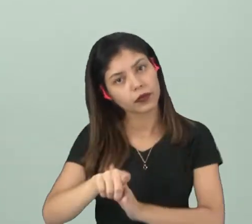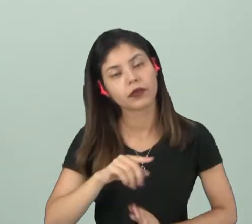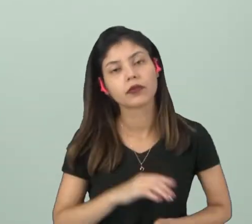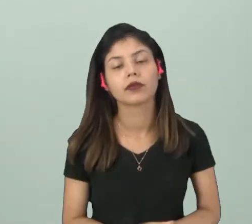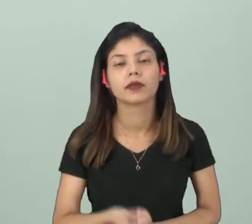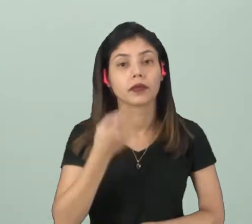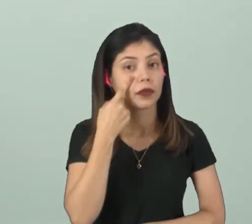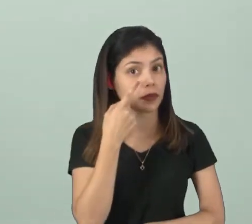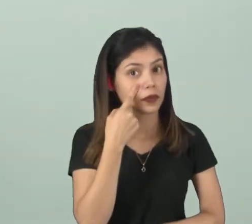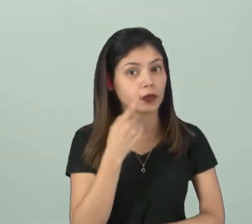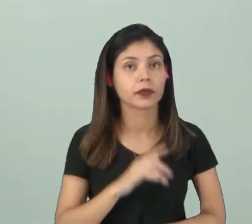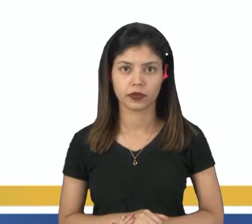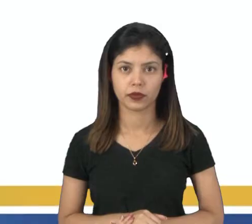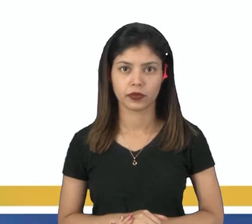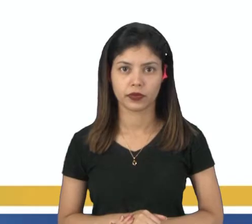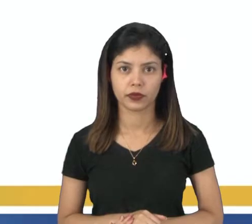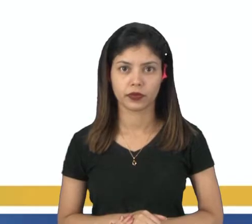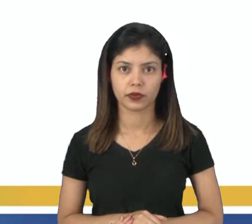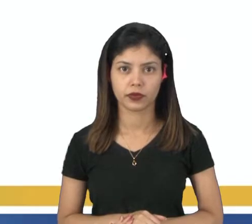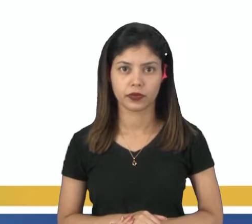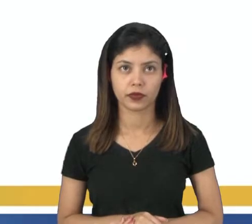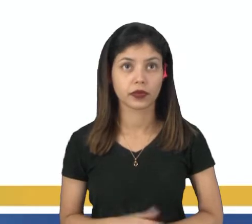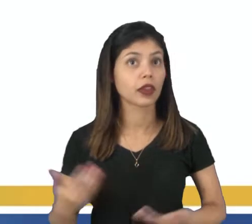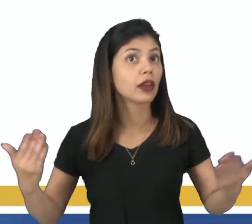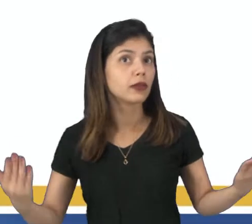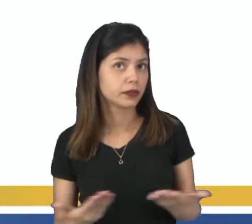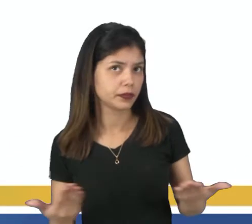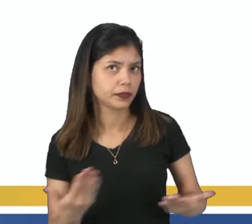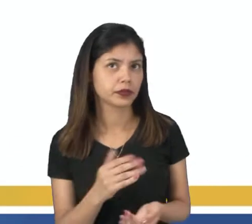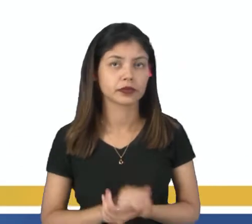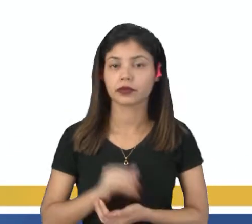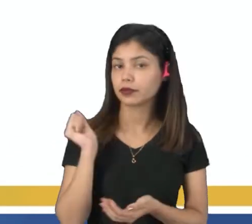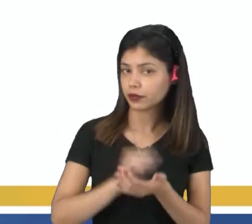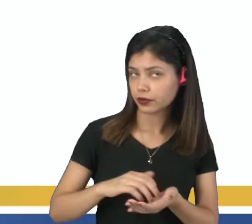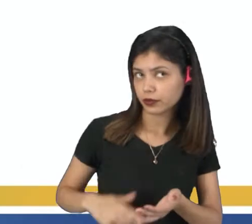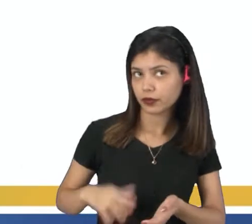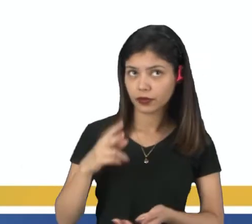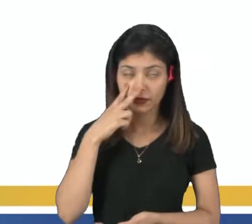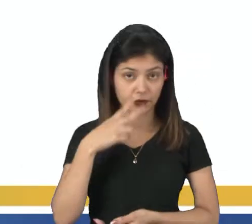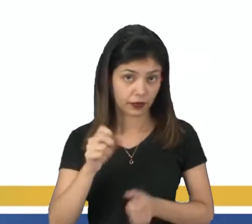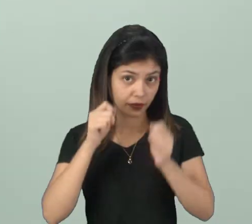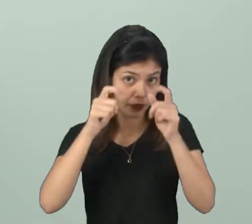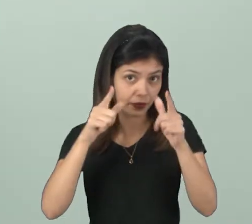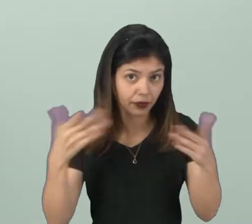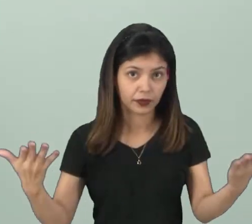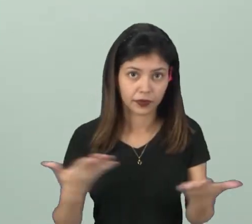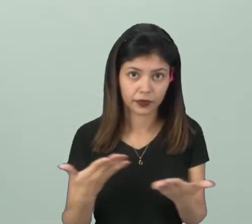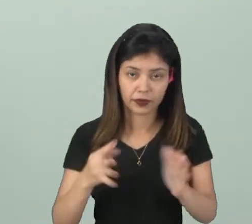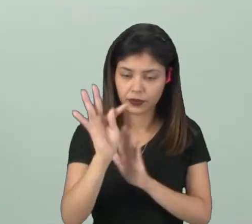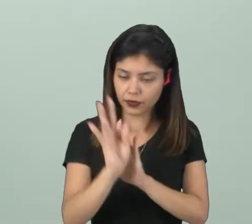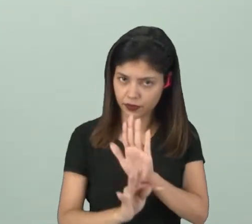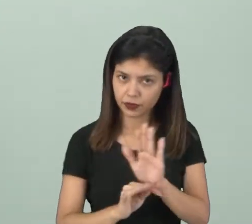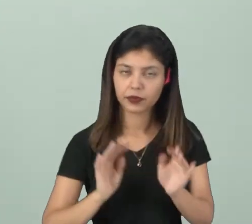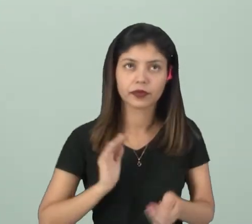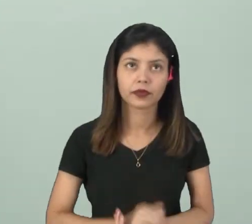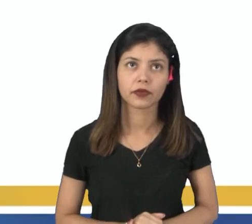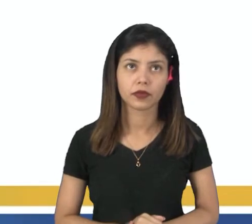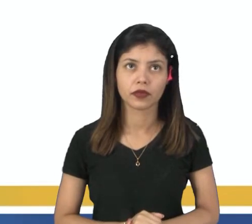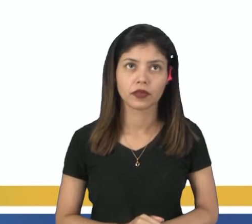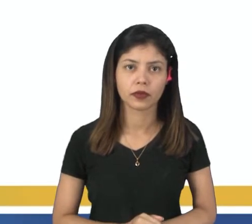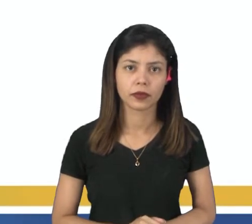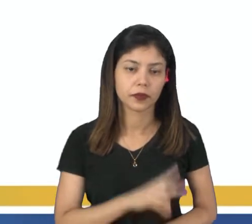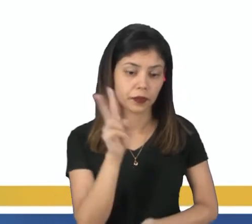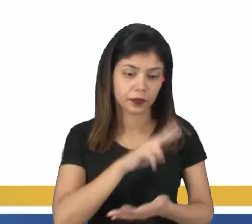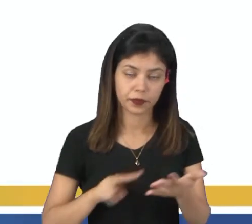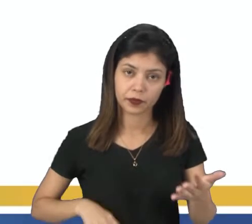perguntas. Observe. Agora estamos no exercitando. Vamos observar agora o texto.